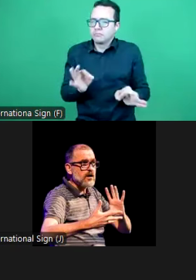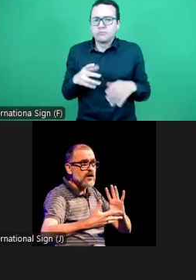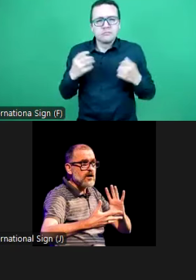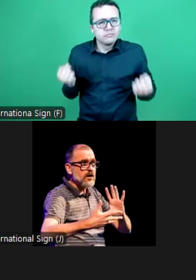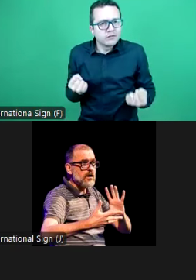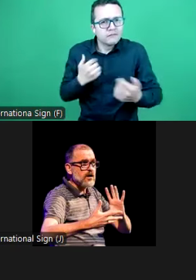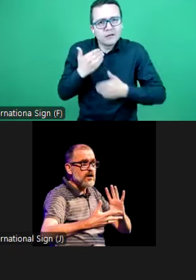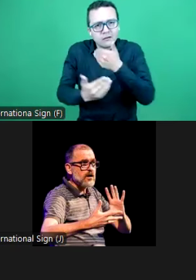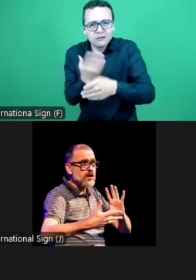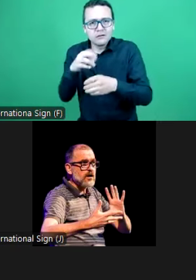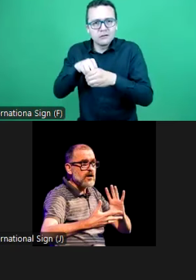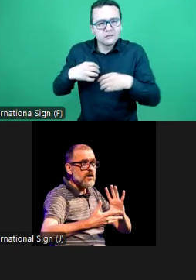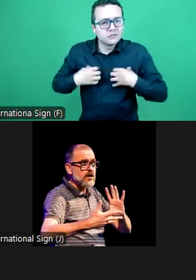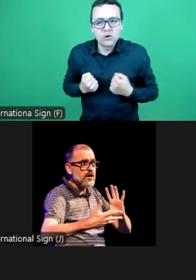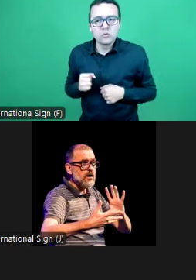uma mínima oferta